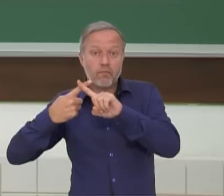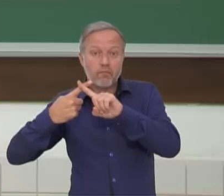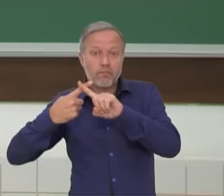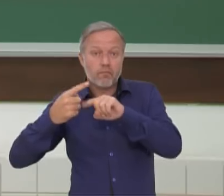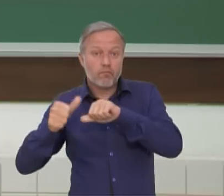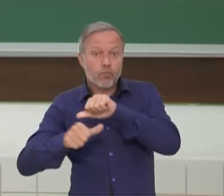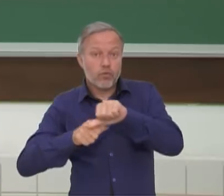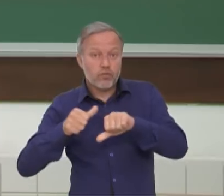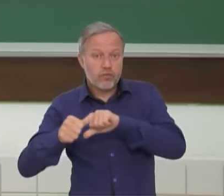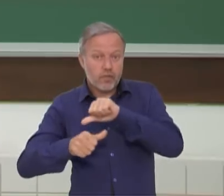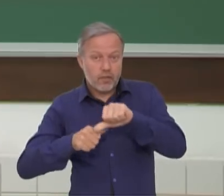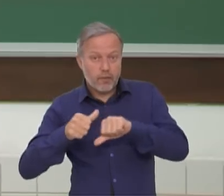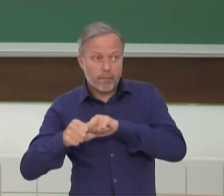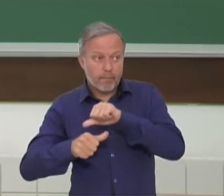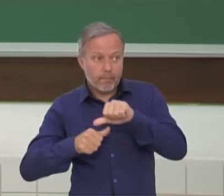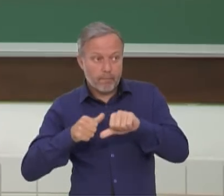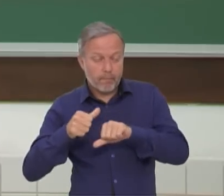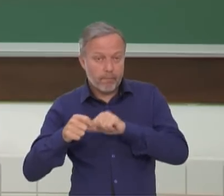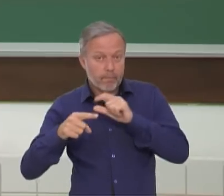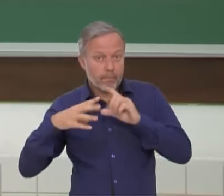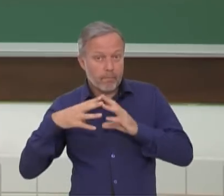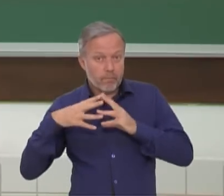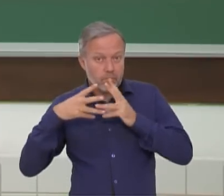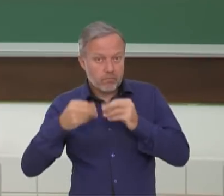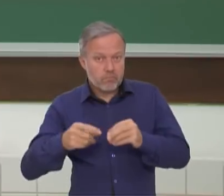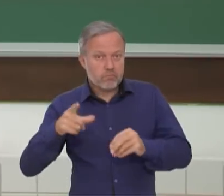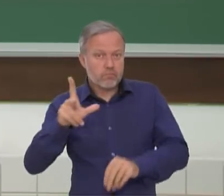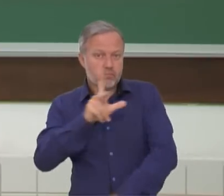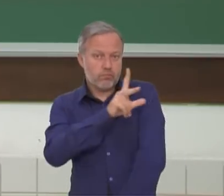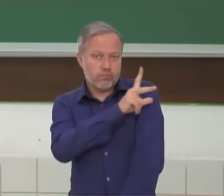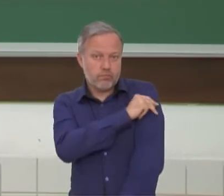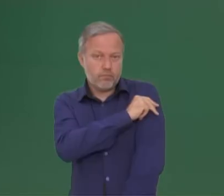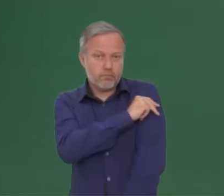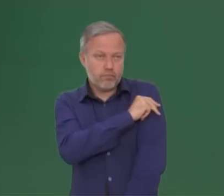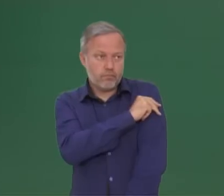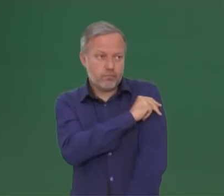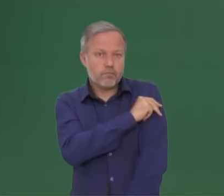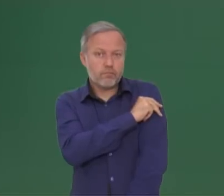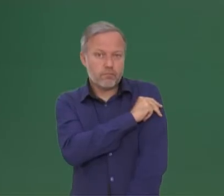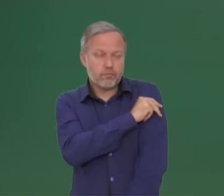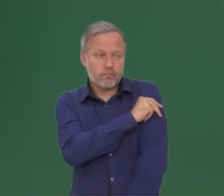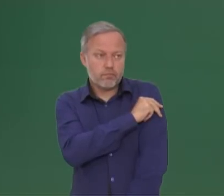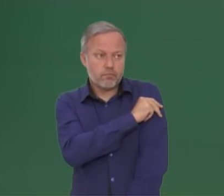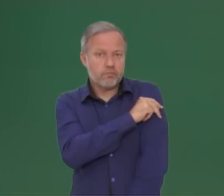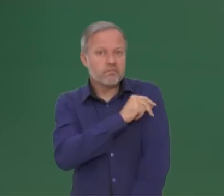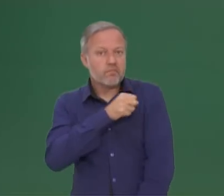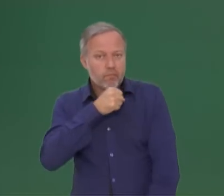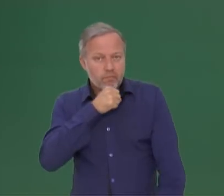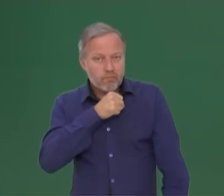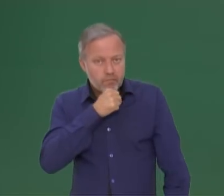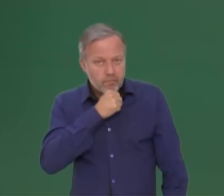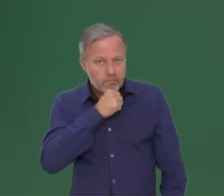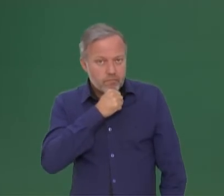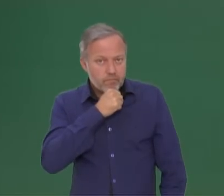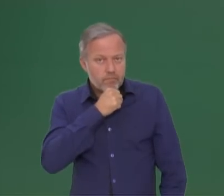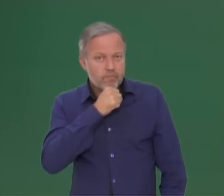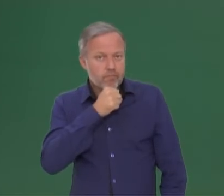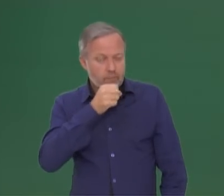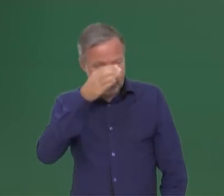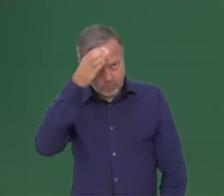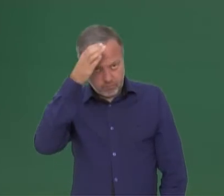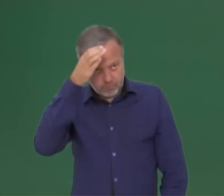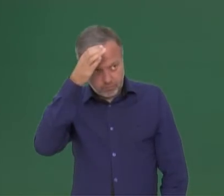modificação. Eles se modificam. Todo ano você não toma a vacina da gripe? O vô, a avó, a